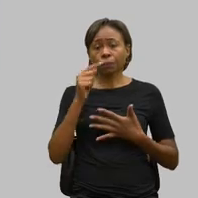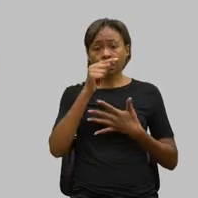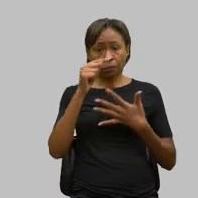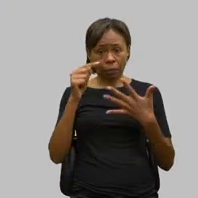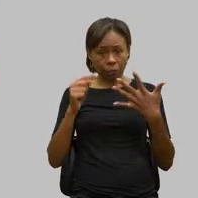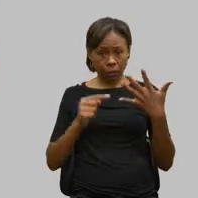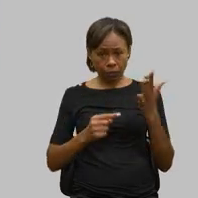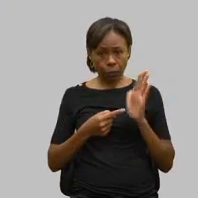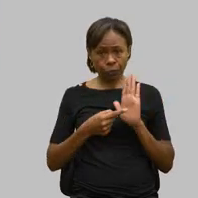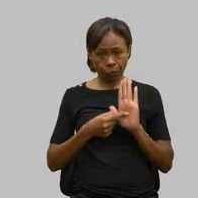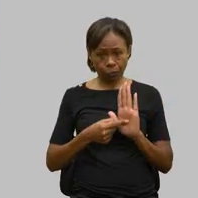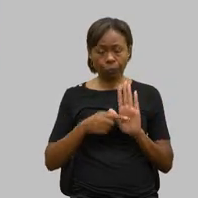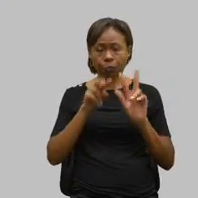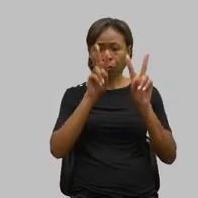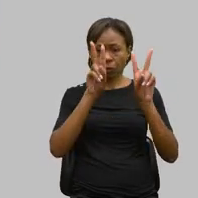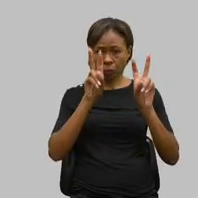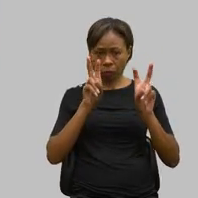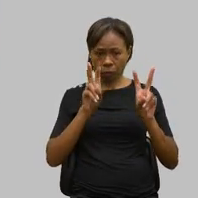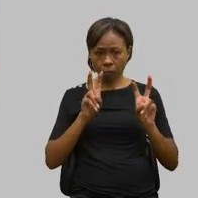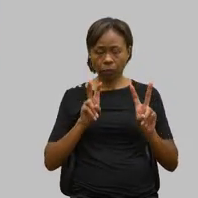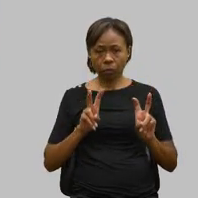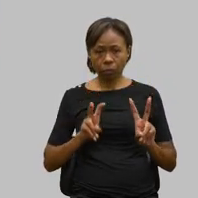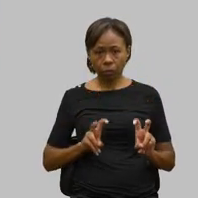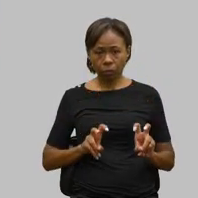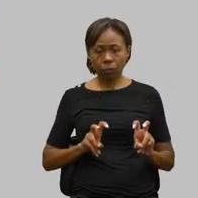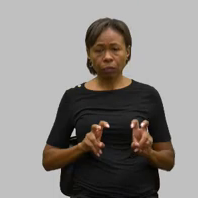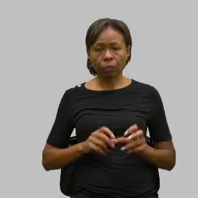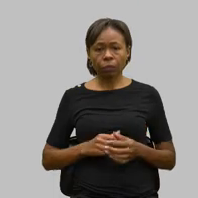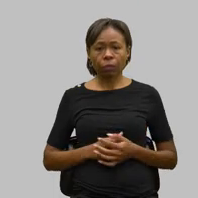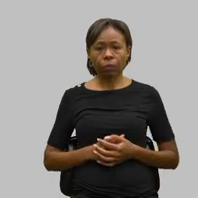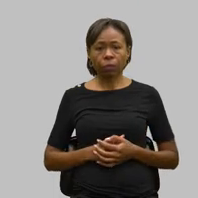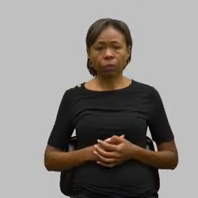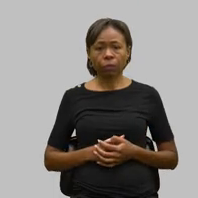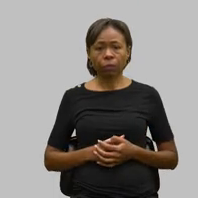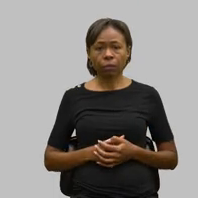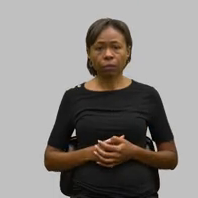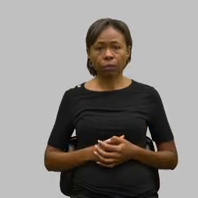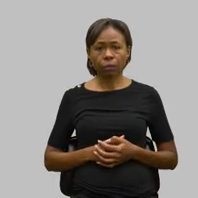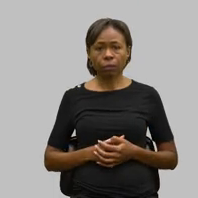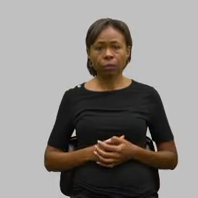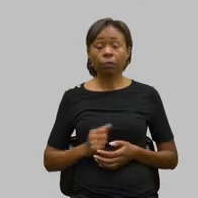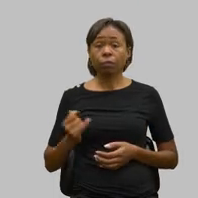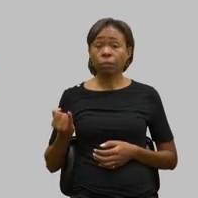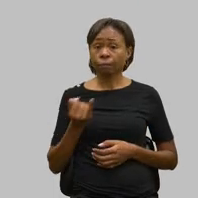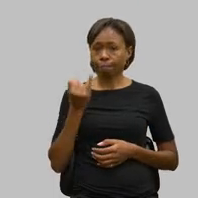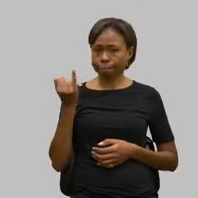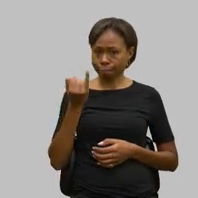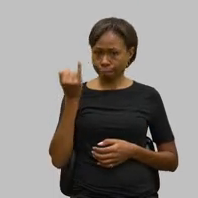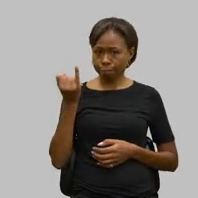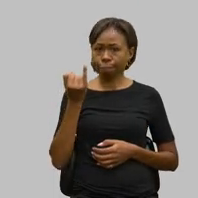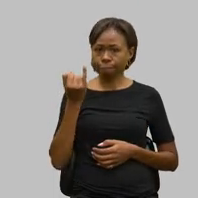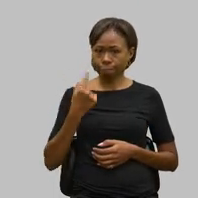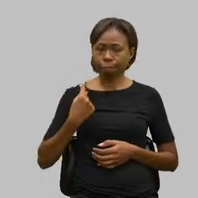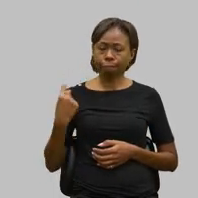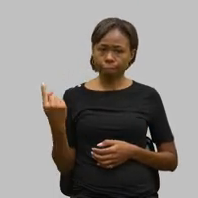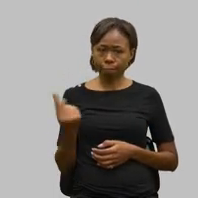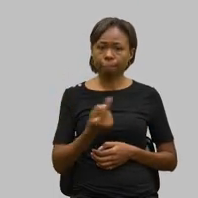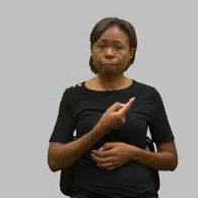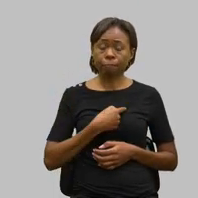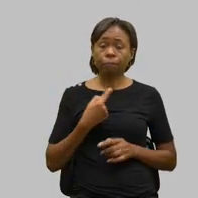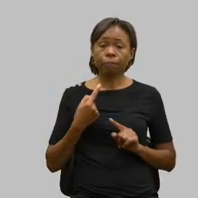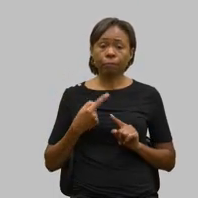que têm sido bastante caros para nós aqui e que